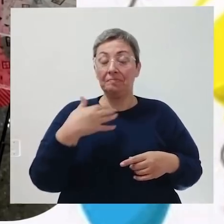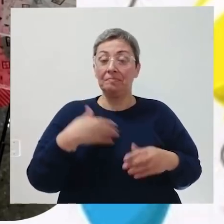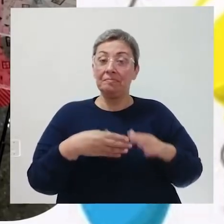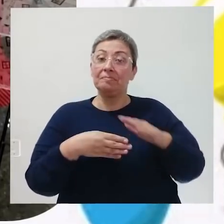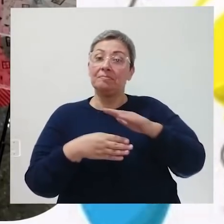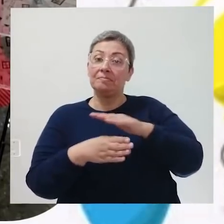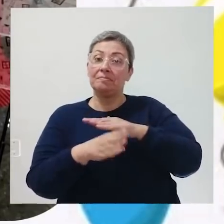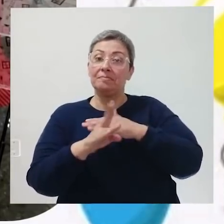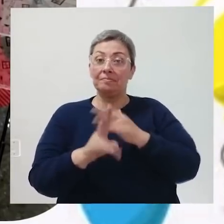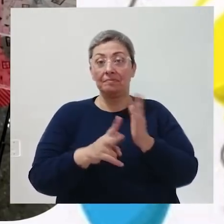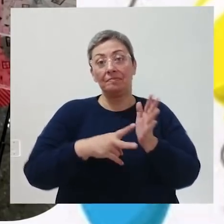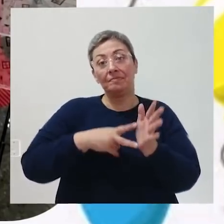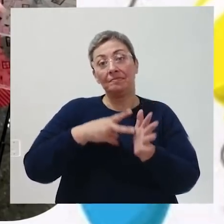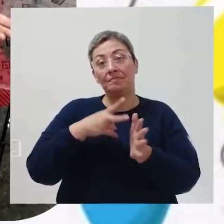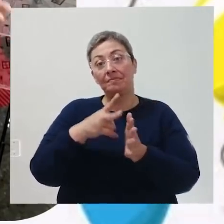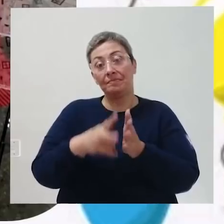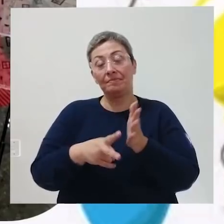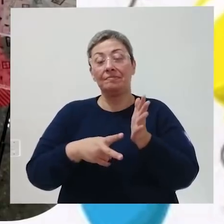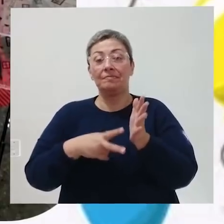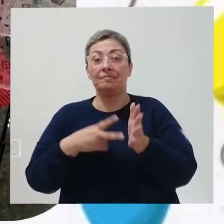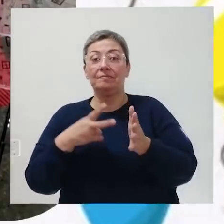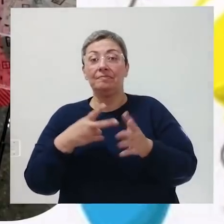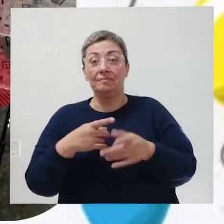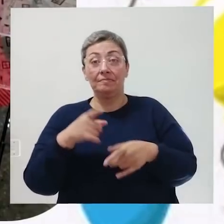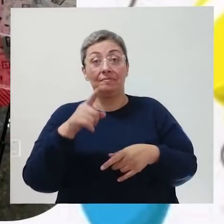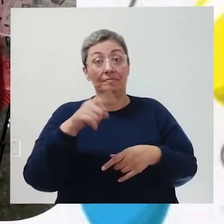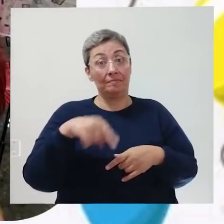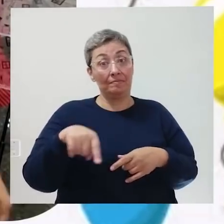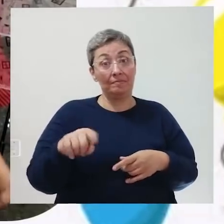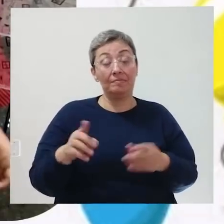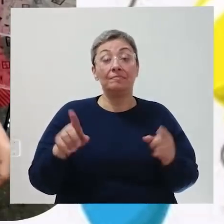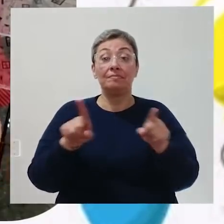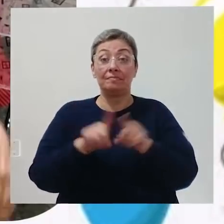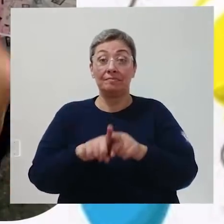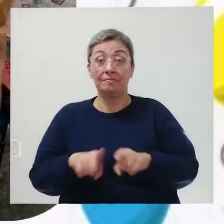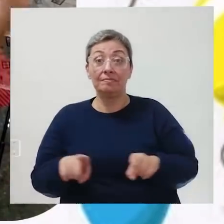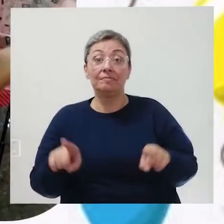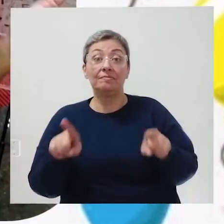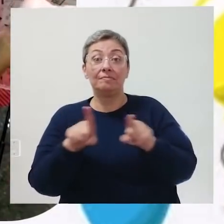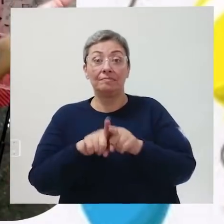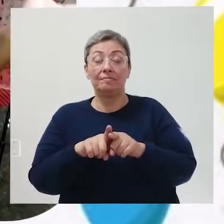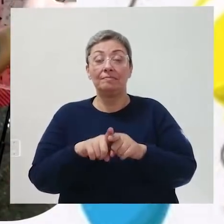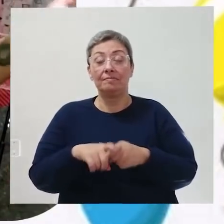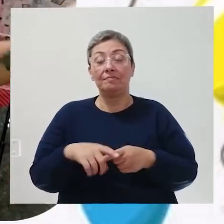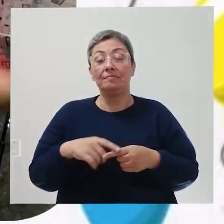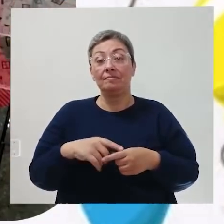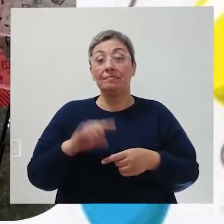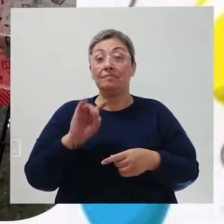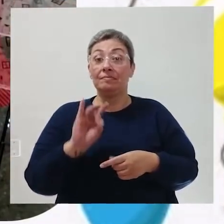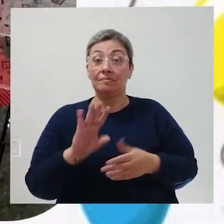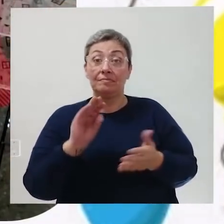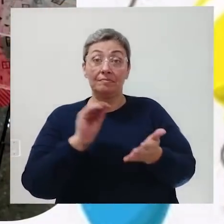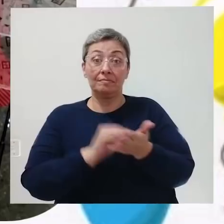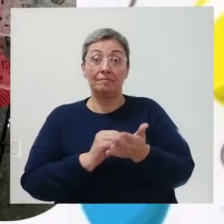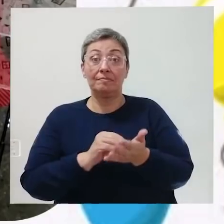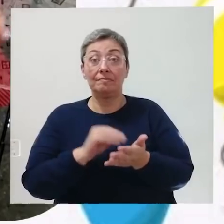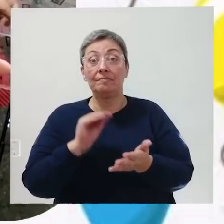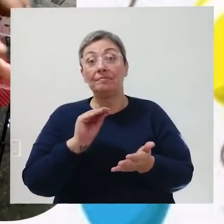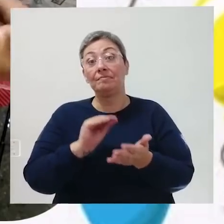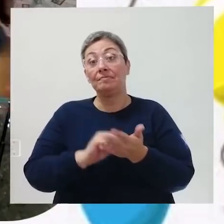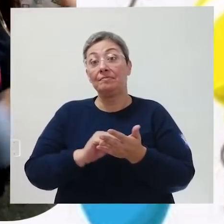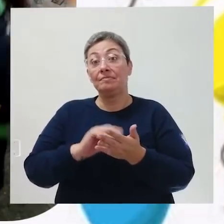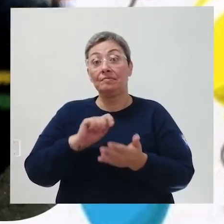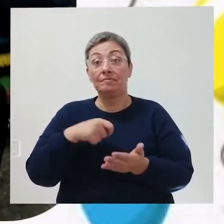difícil. Eu vou pegar o trem. E você vai também.